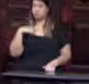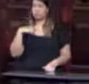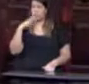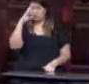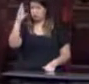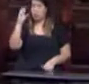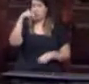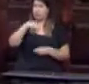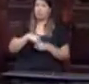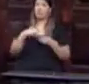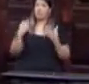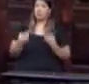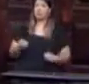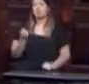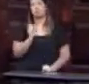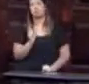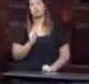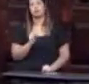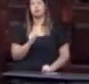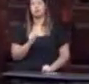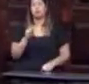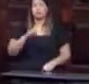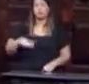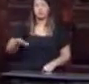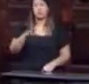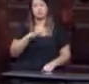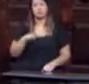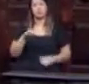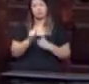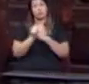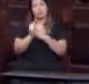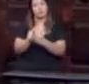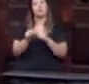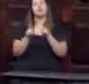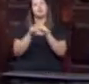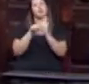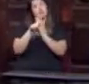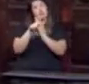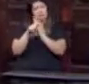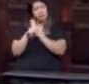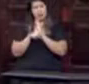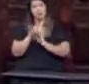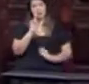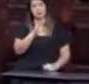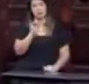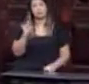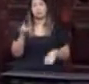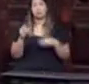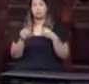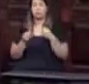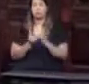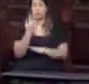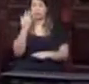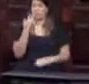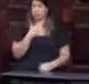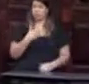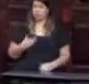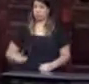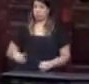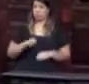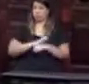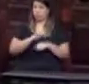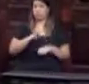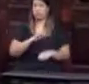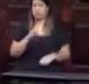de todos esses setores, acompanhem e fiscalizem o merecimento e o quanto o Estado ganha e a população do Estado